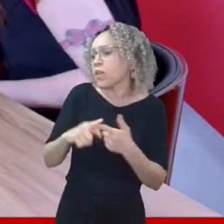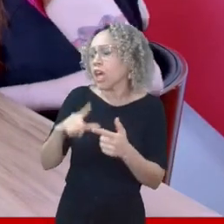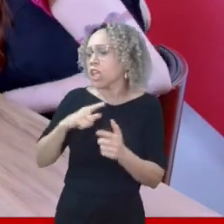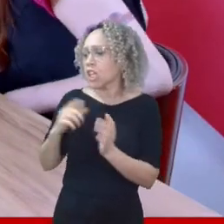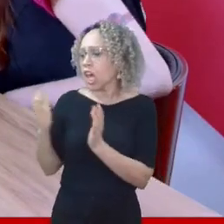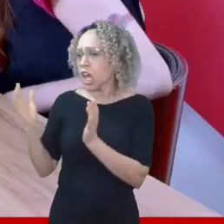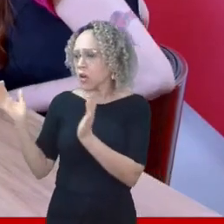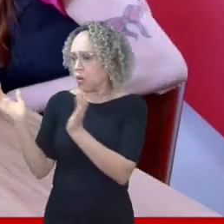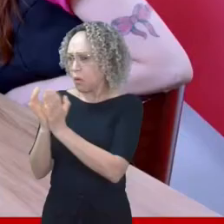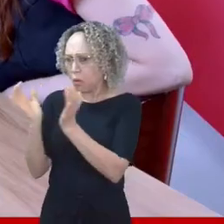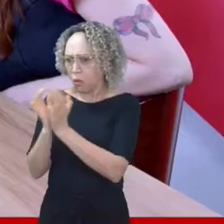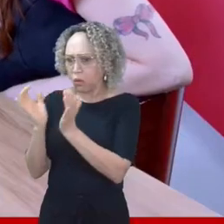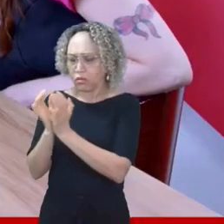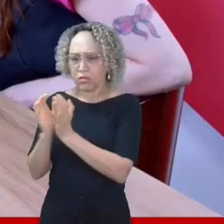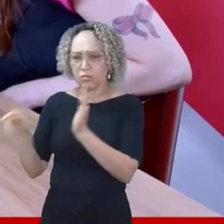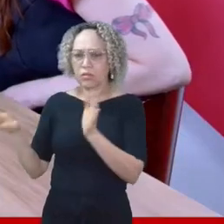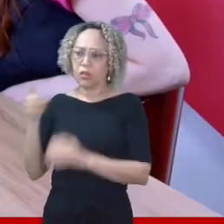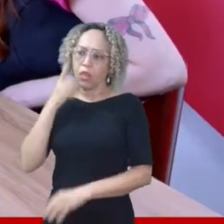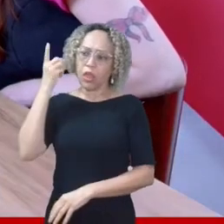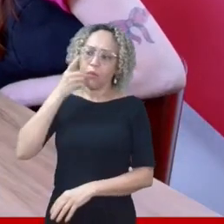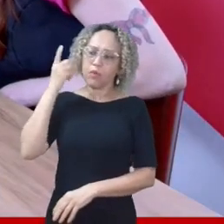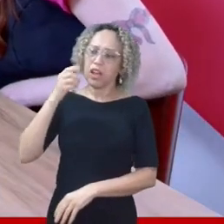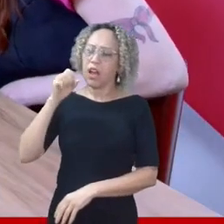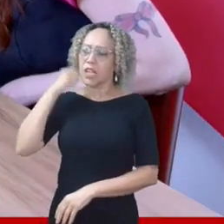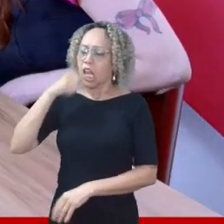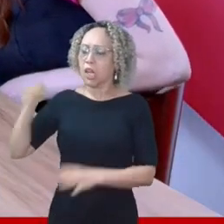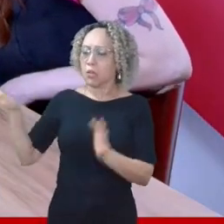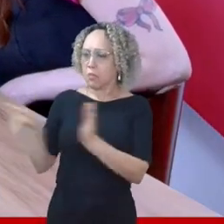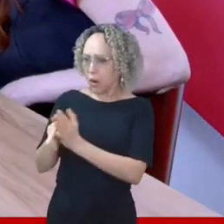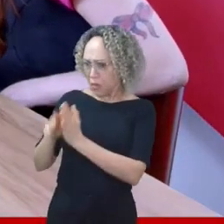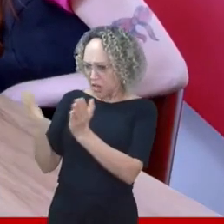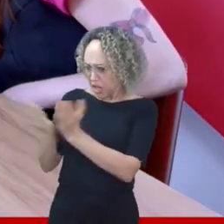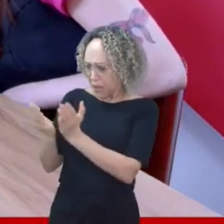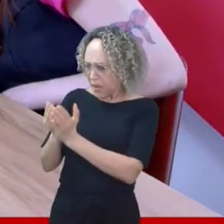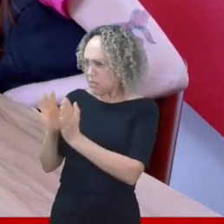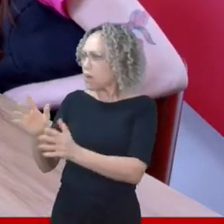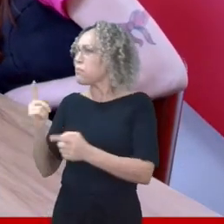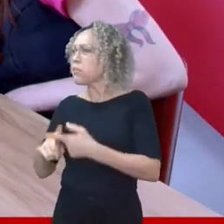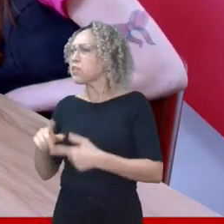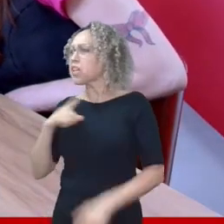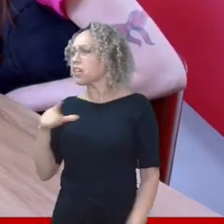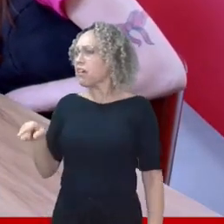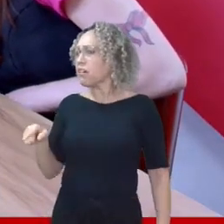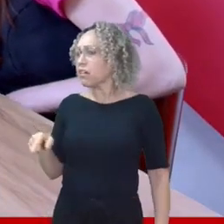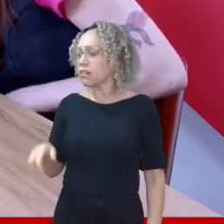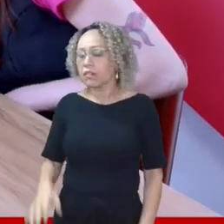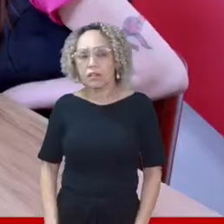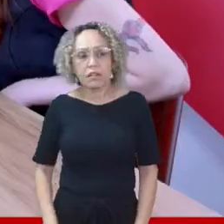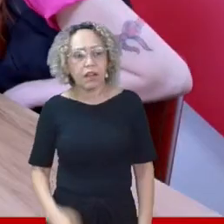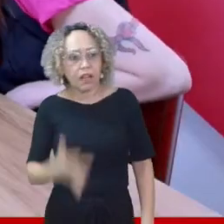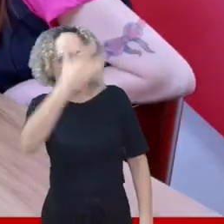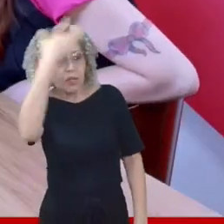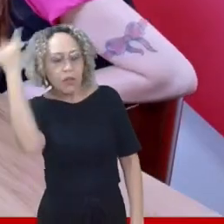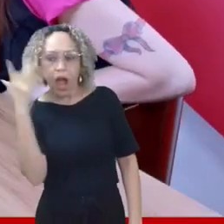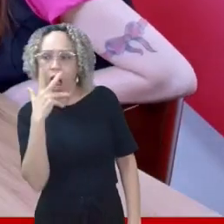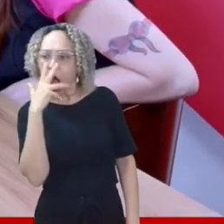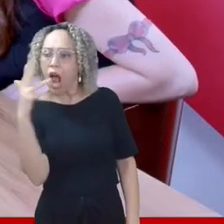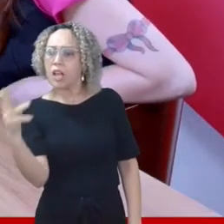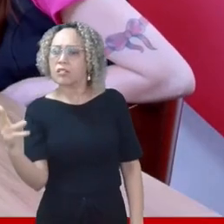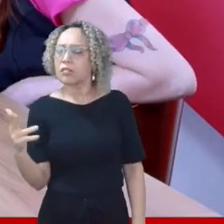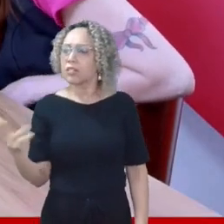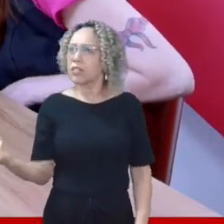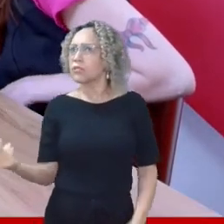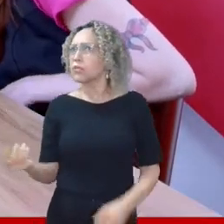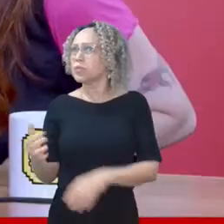As pessoas têm a sensação de que é algo formal, de que foi algo criado lá, como, sabe? Que precisa ter, né? Isso, como se fosse